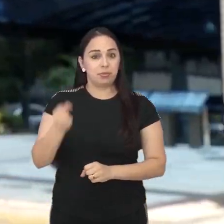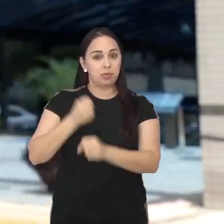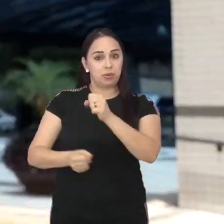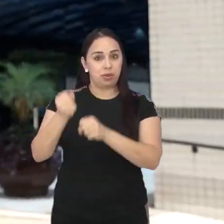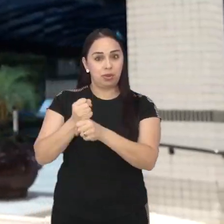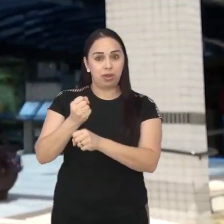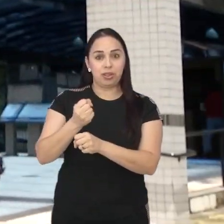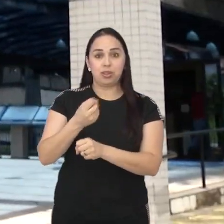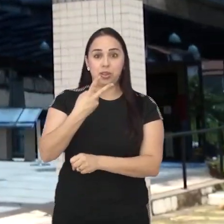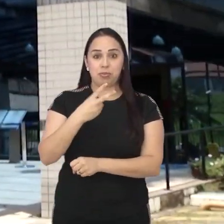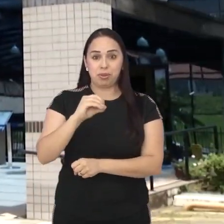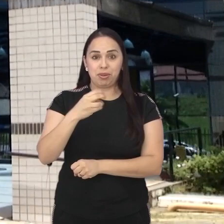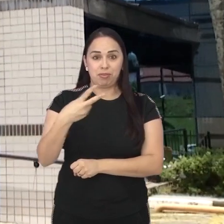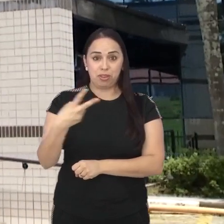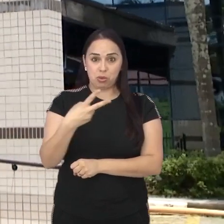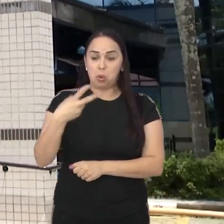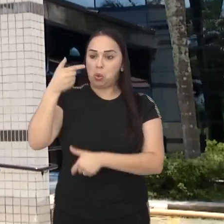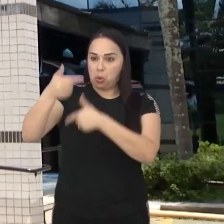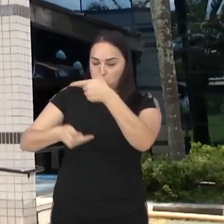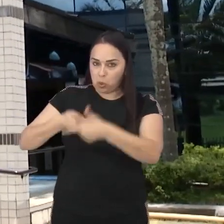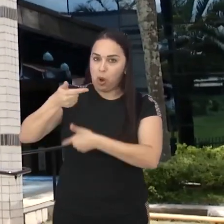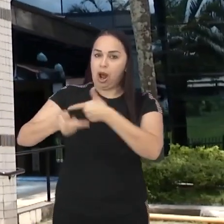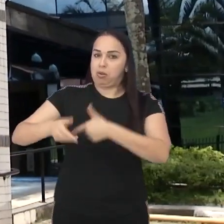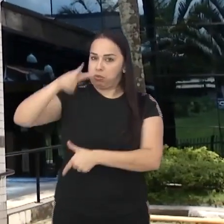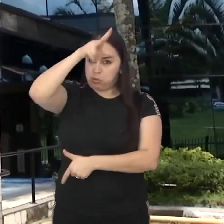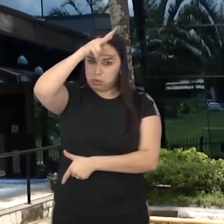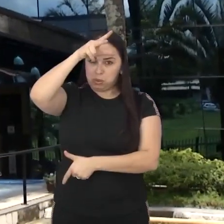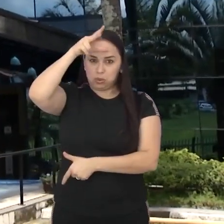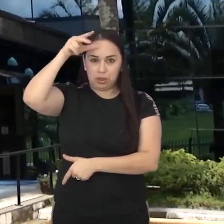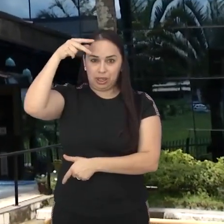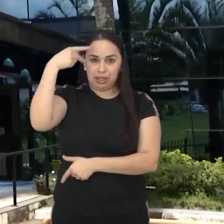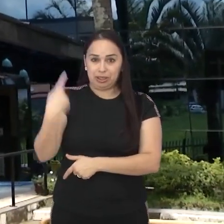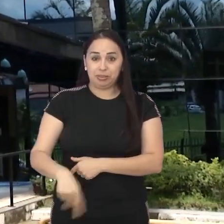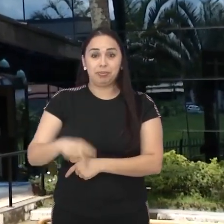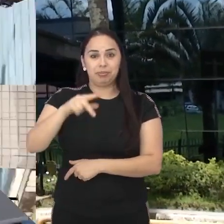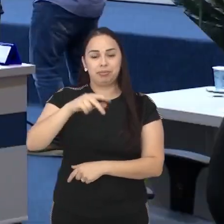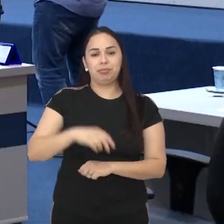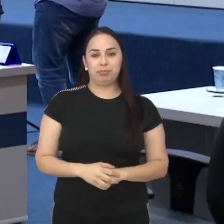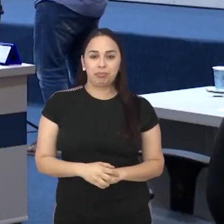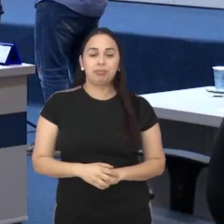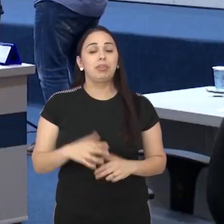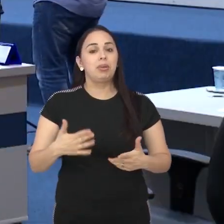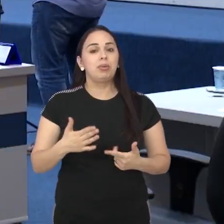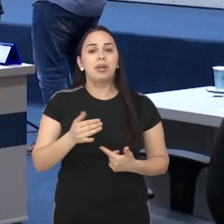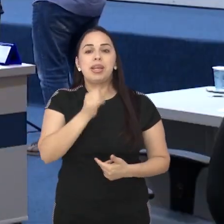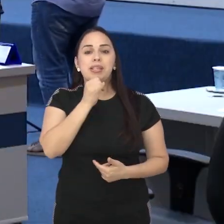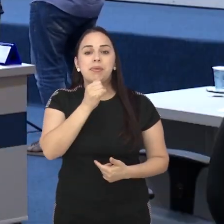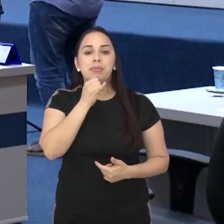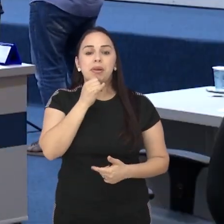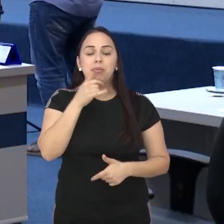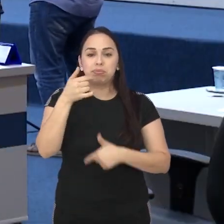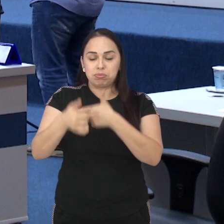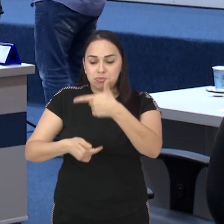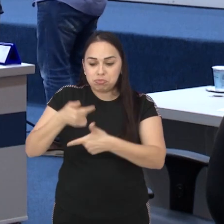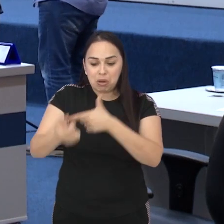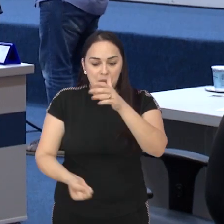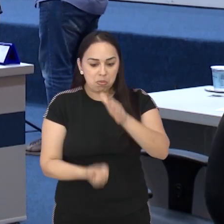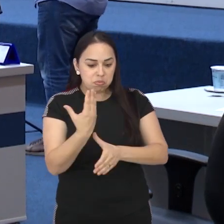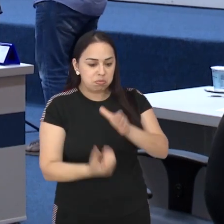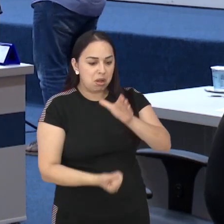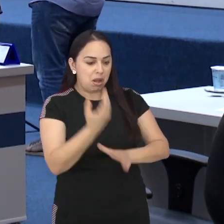O ano de 2022 foi de muito trabalho na Câmara de São José, e um exemplo desse trabalho está na